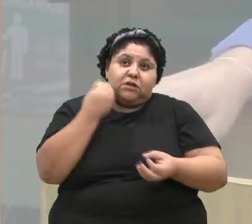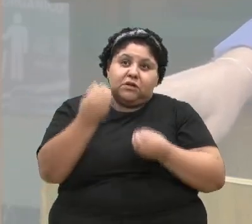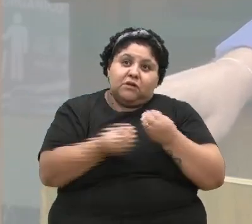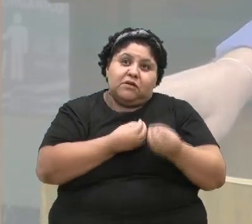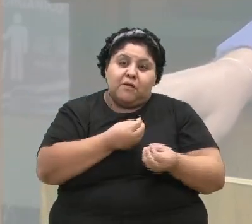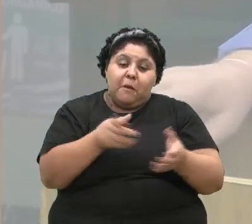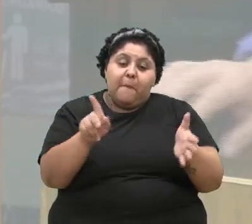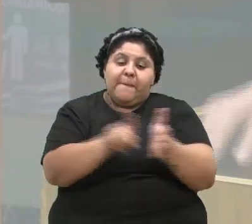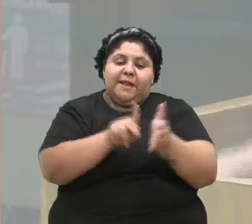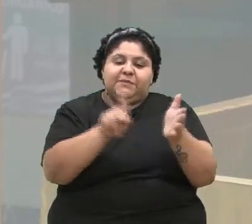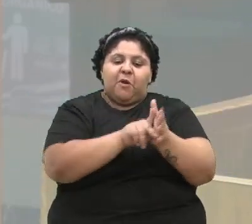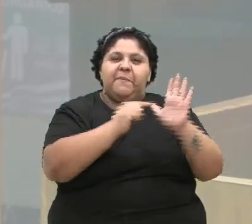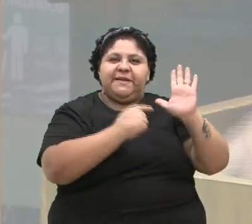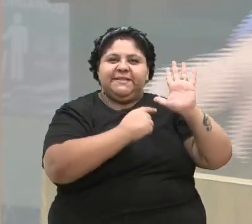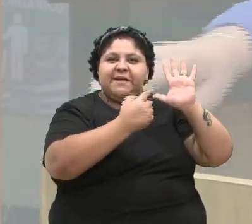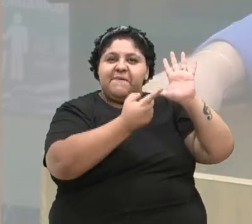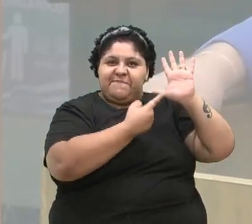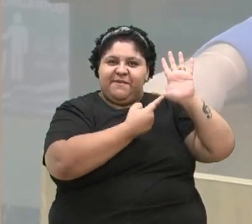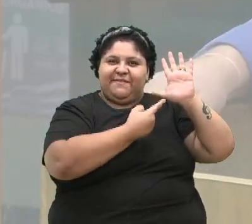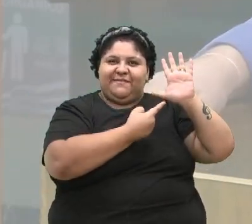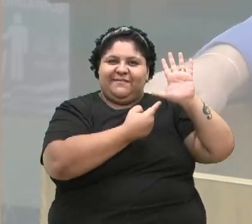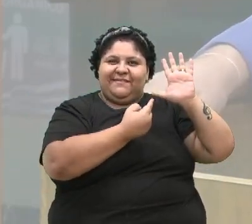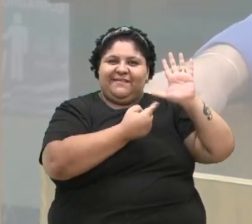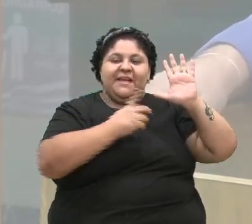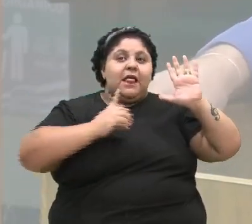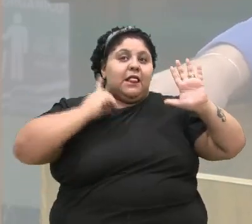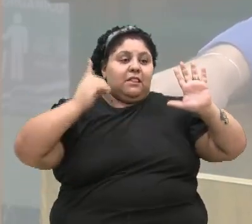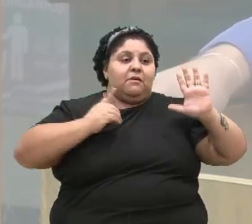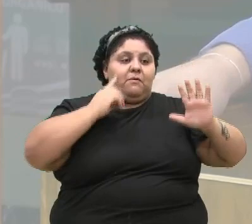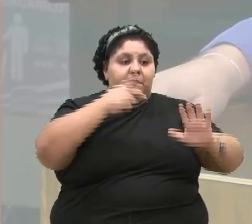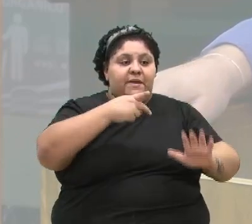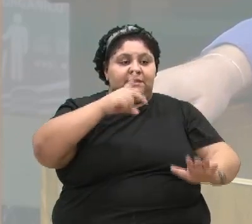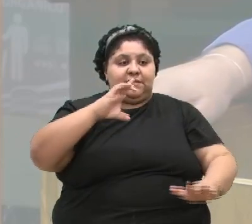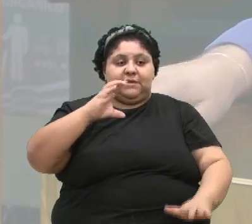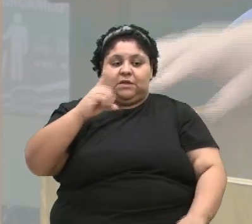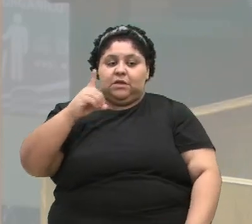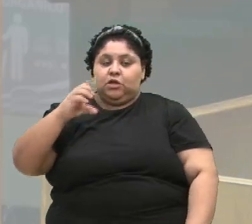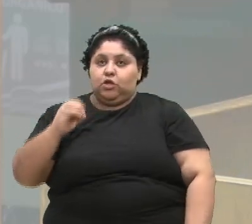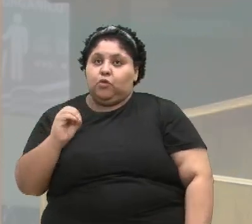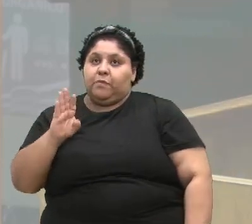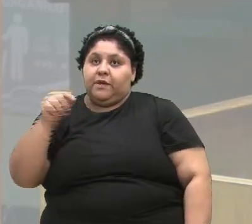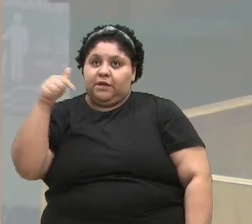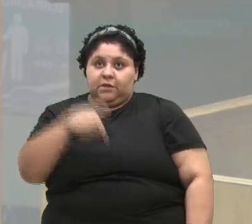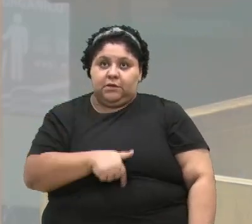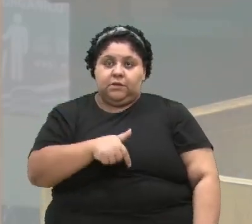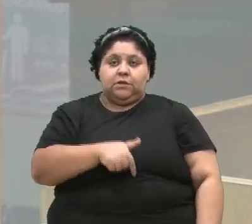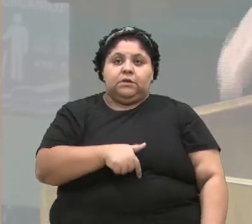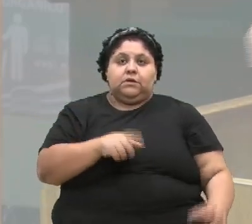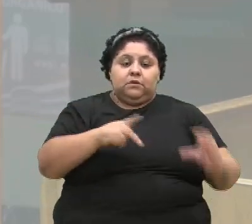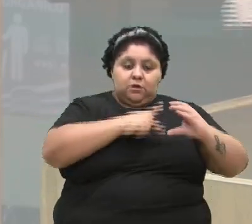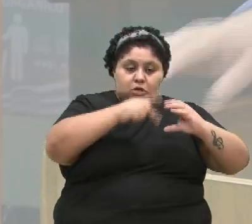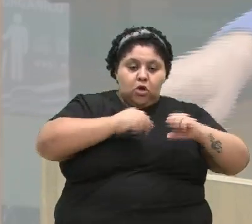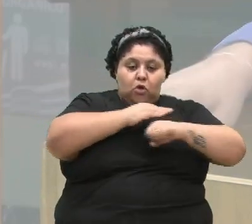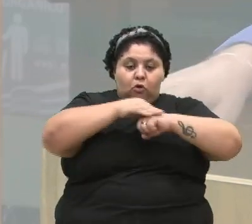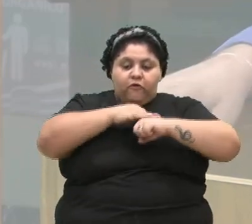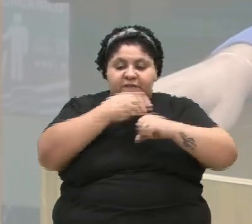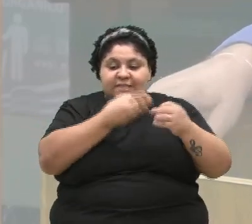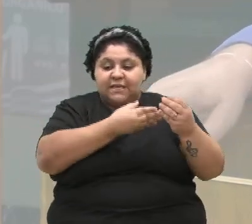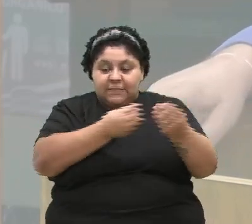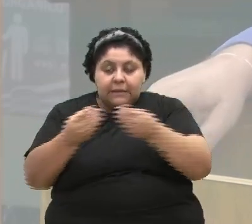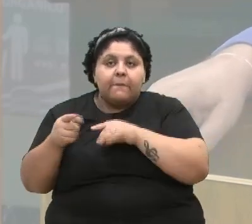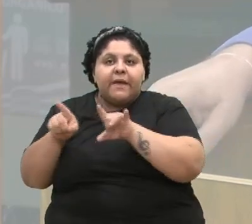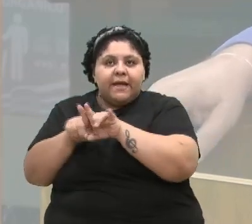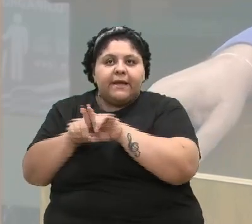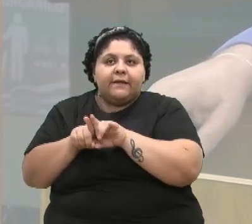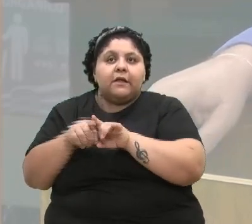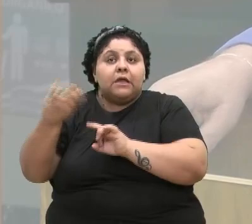próprias mãos, porque é uma deputada do PCdoB que esteve aqui na casa, esteve aqui na Câmara, esteve no meu gabinete, conversei com ela várias vezes.